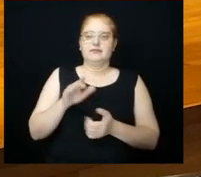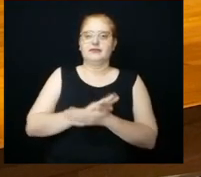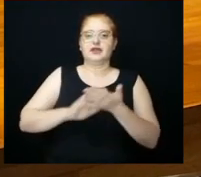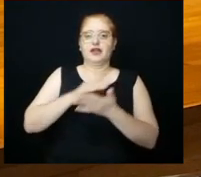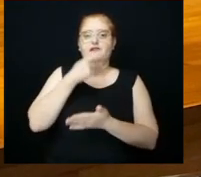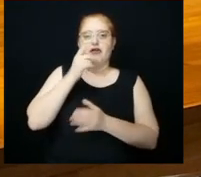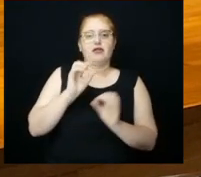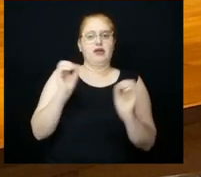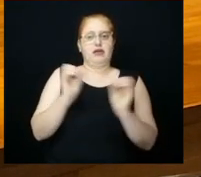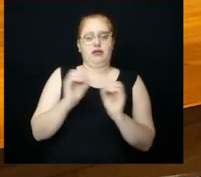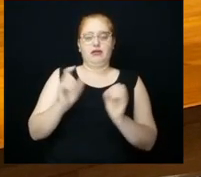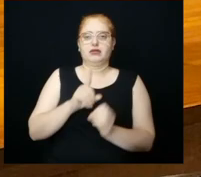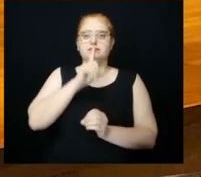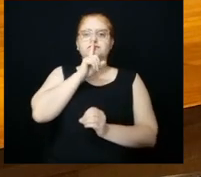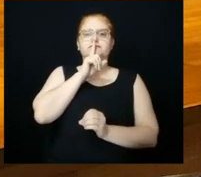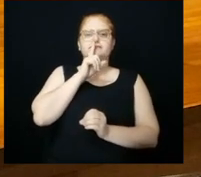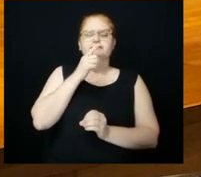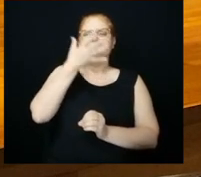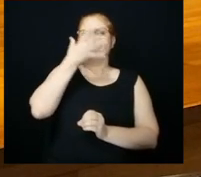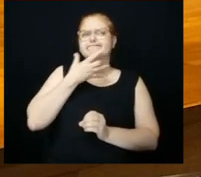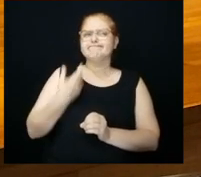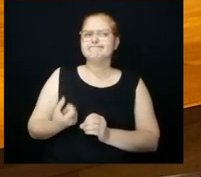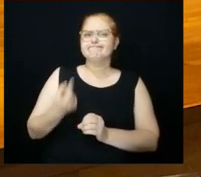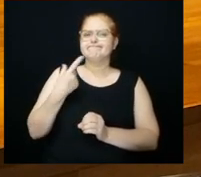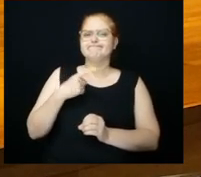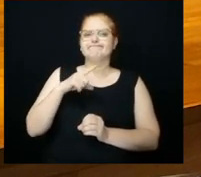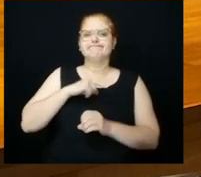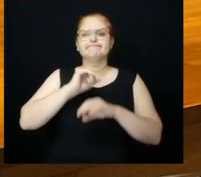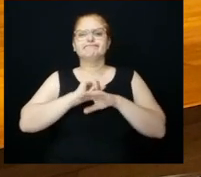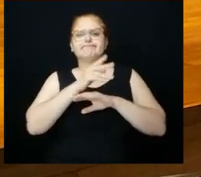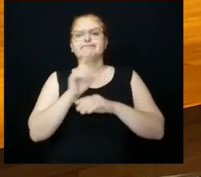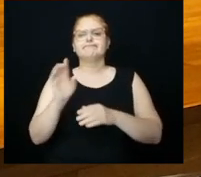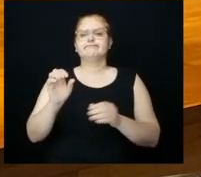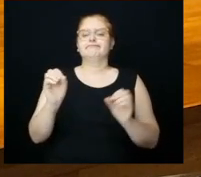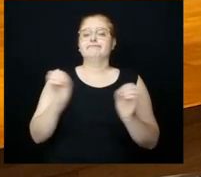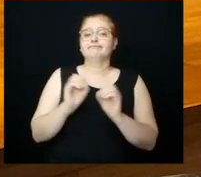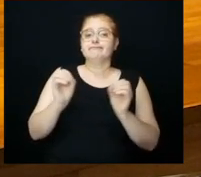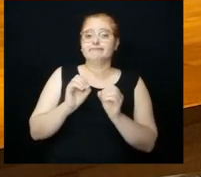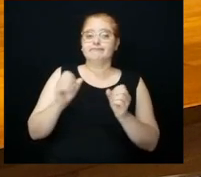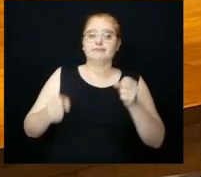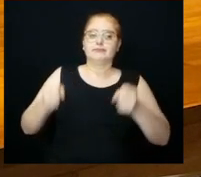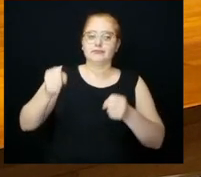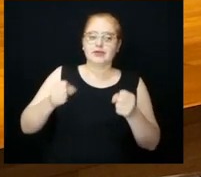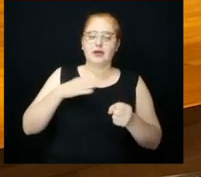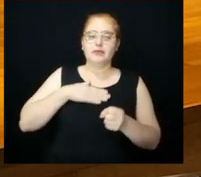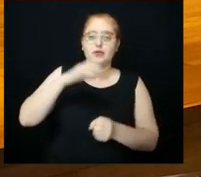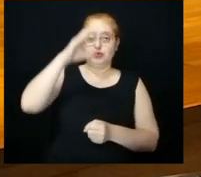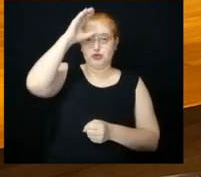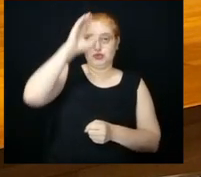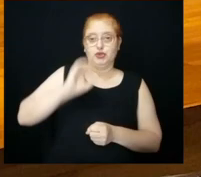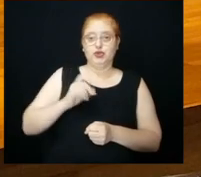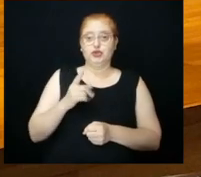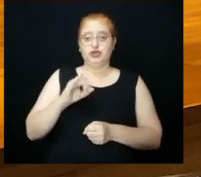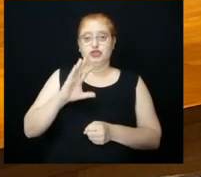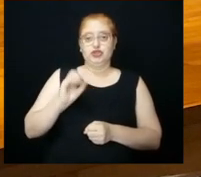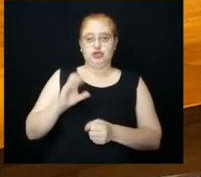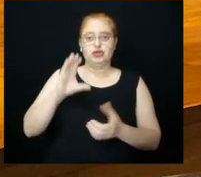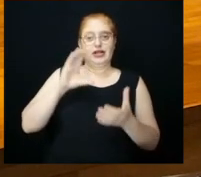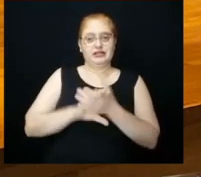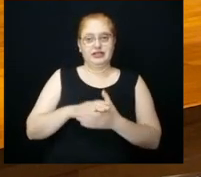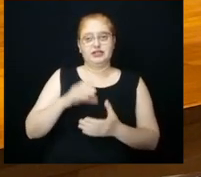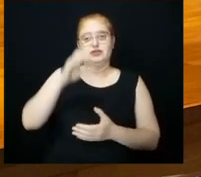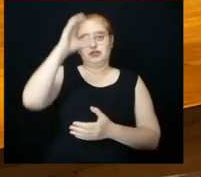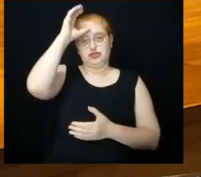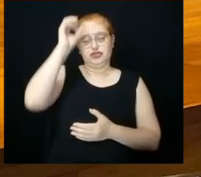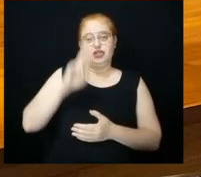eu. Achei estranho não ter ali fora, nenhum carro do tio Chico. O tio Chico era o marido da tia Rosa.